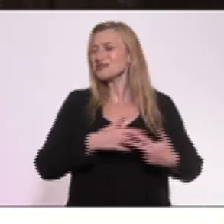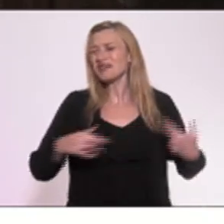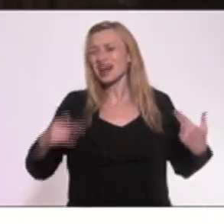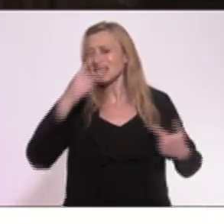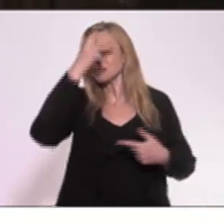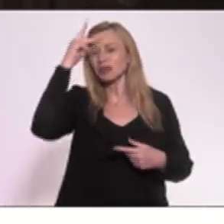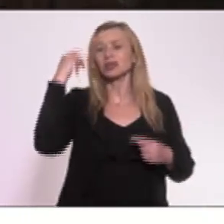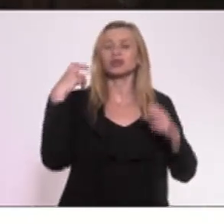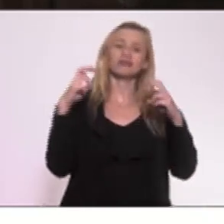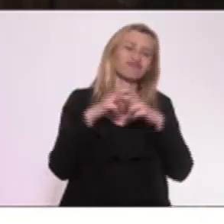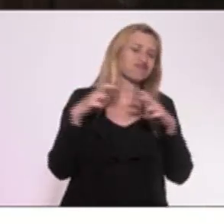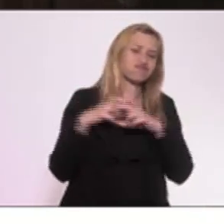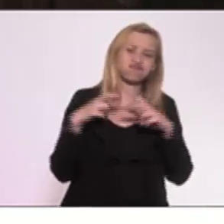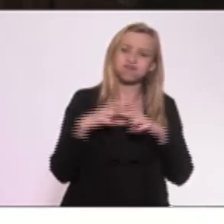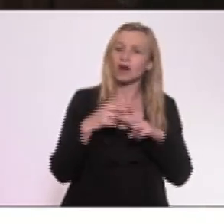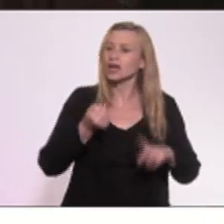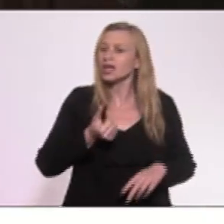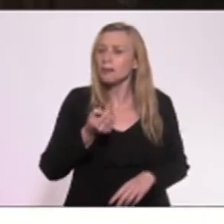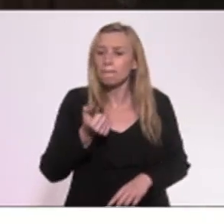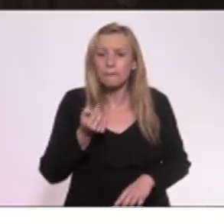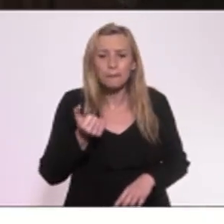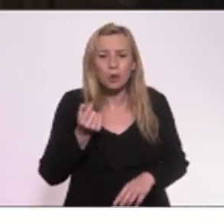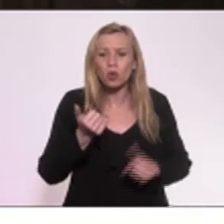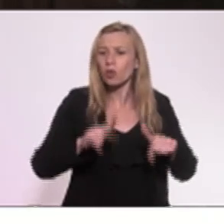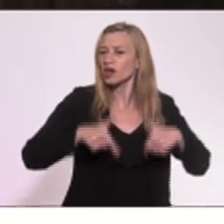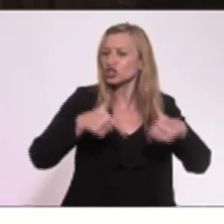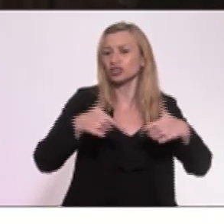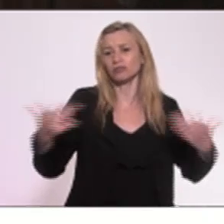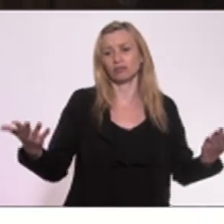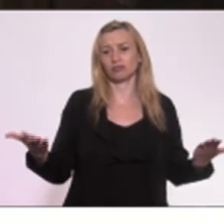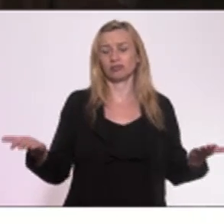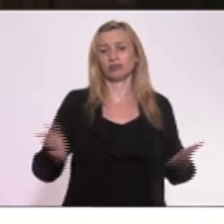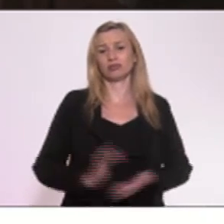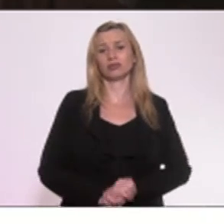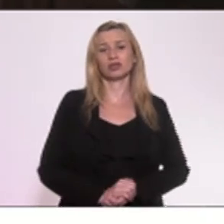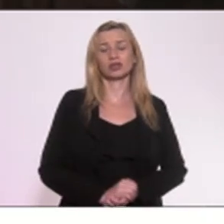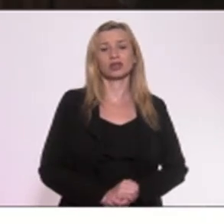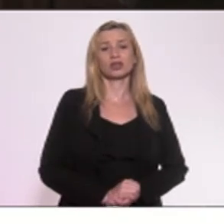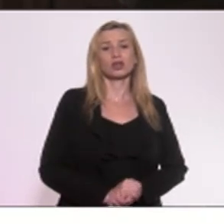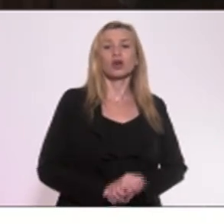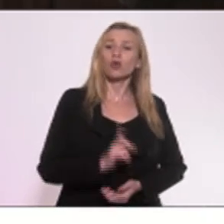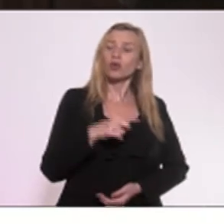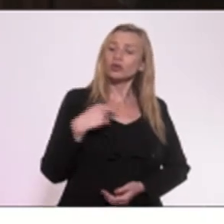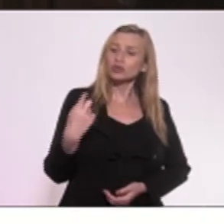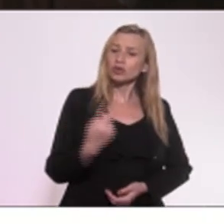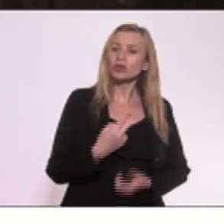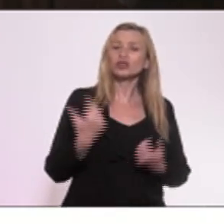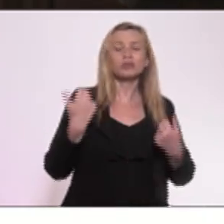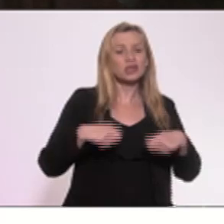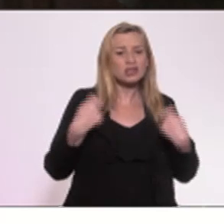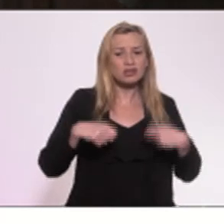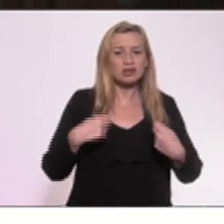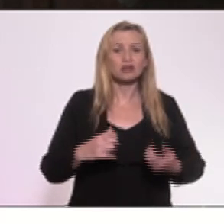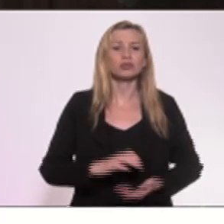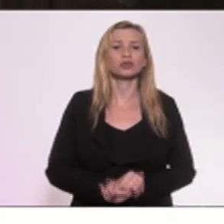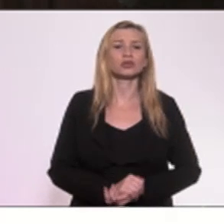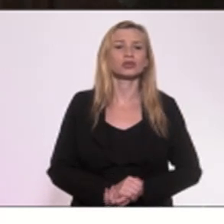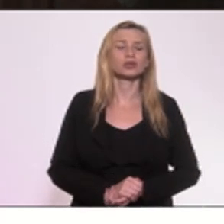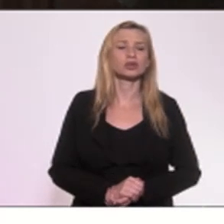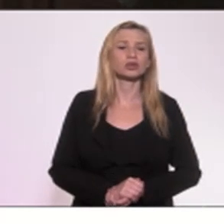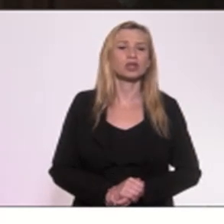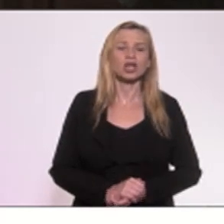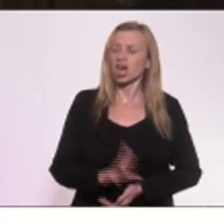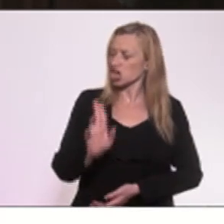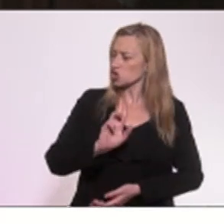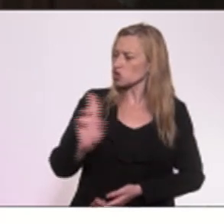briguenta e pouca construção. Quando a gente precisaria, em